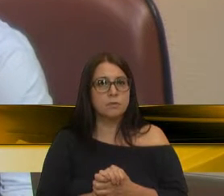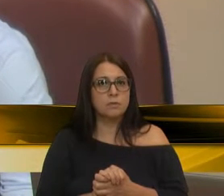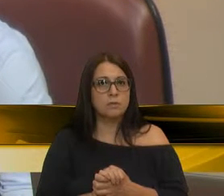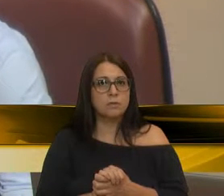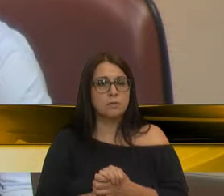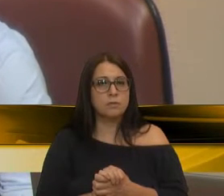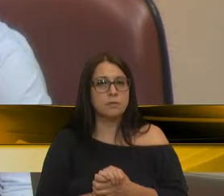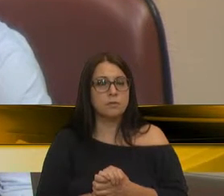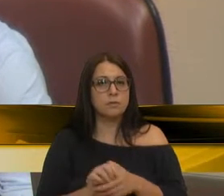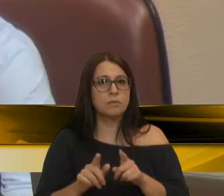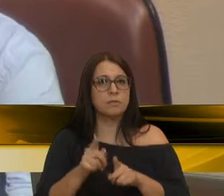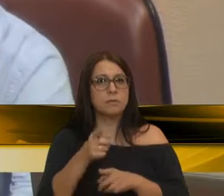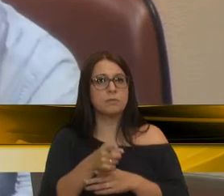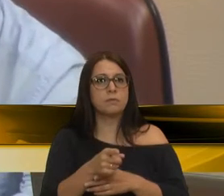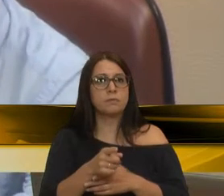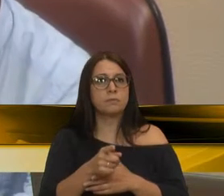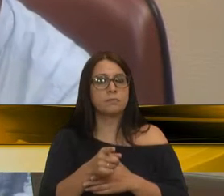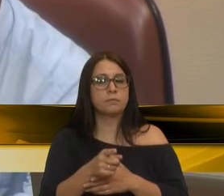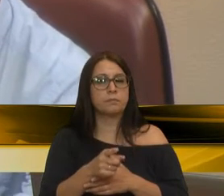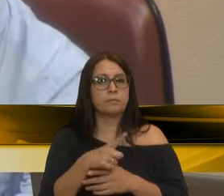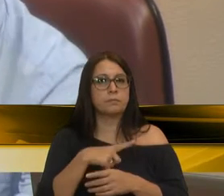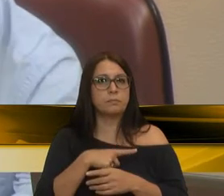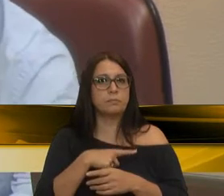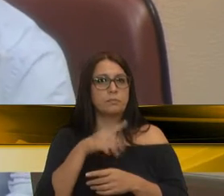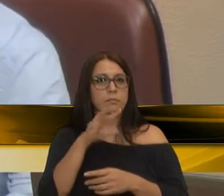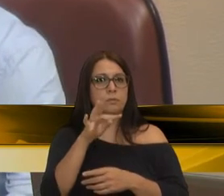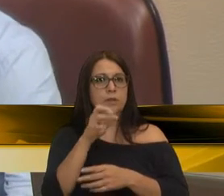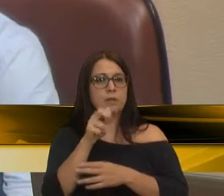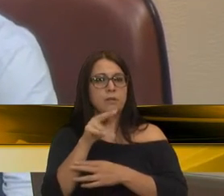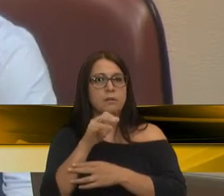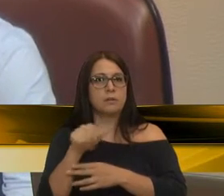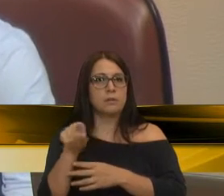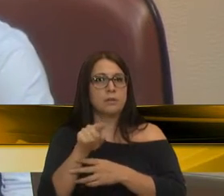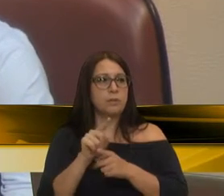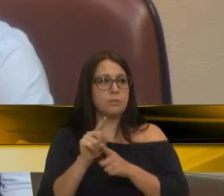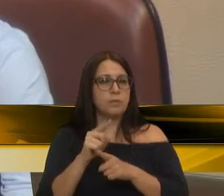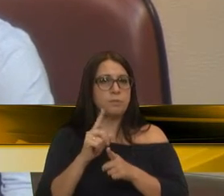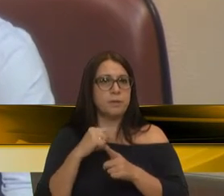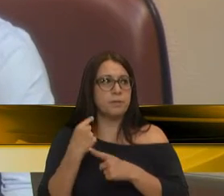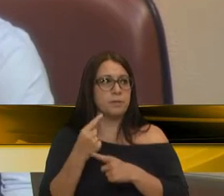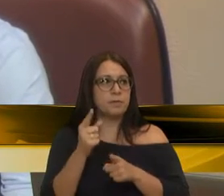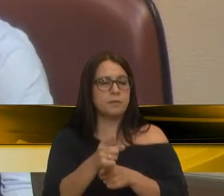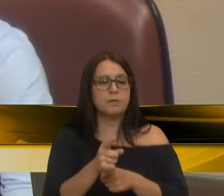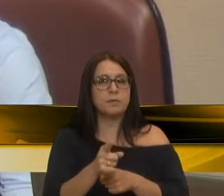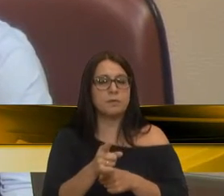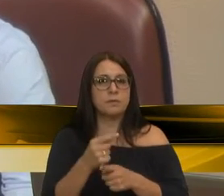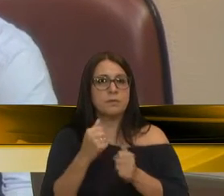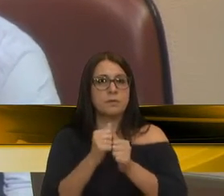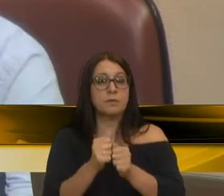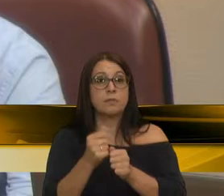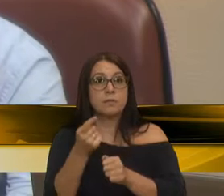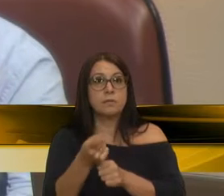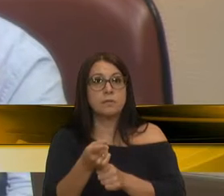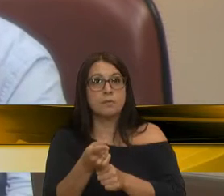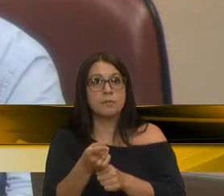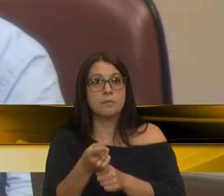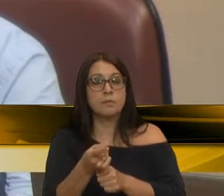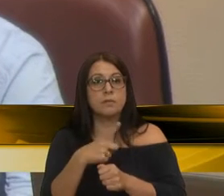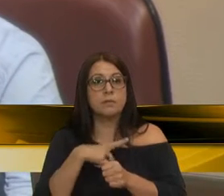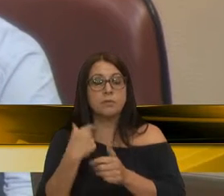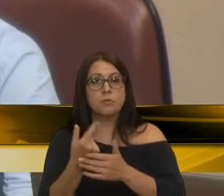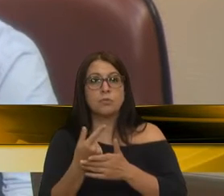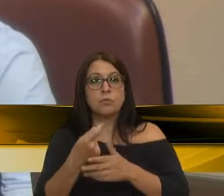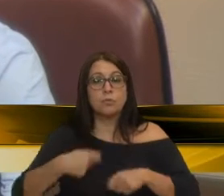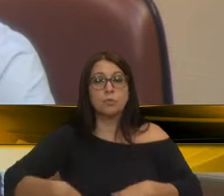sustenta parte autora que a tarifa do transporte urbano é composta calculada considerando-se o rateio do custo